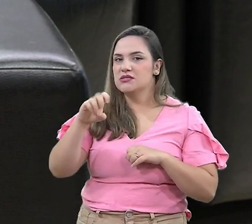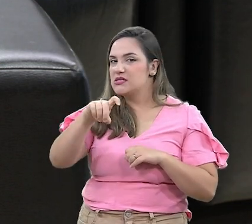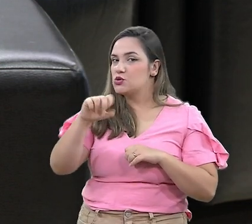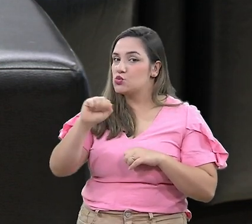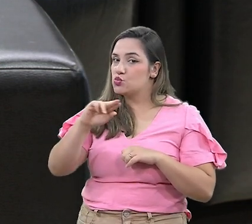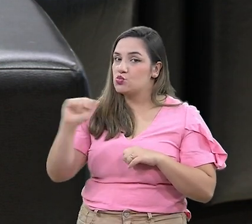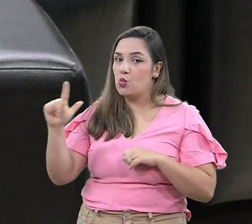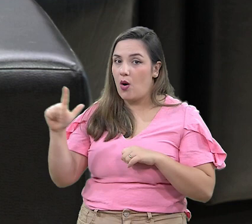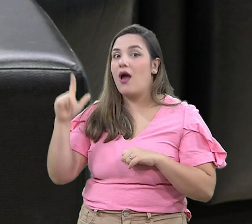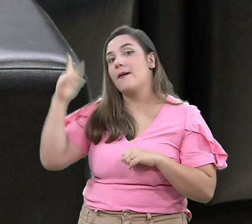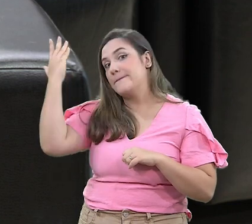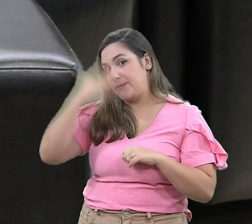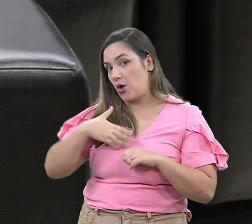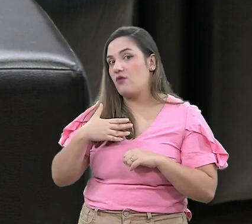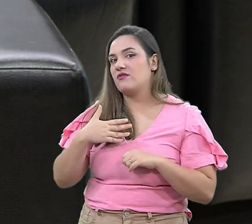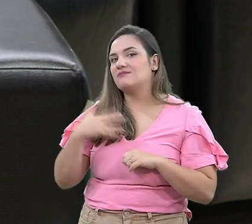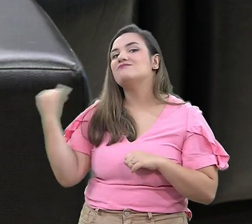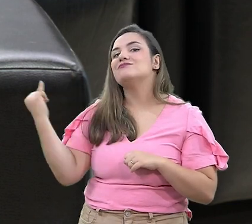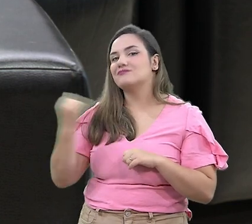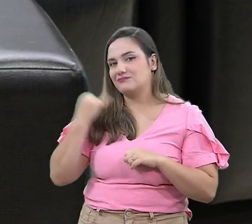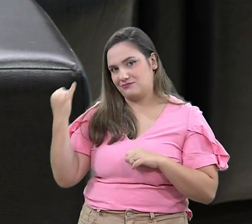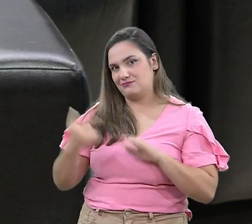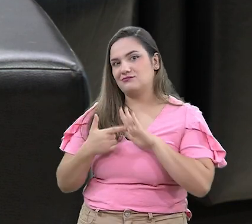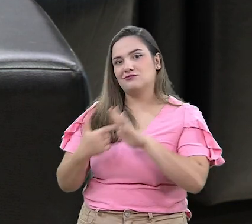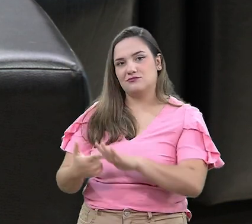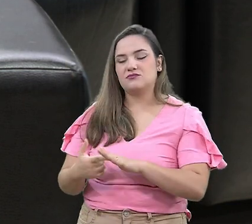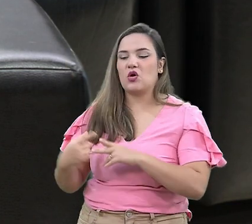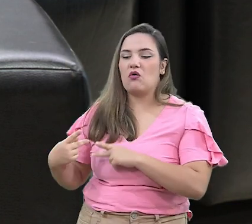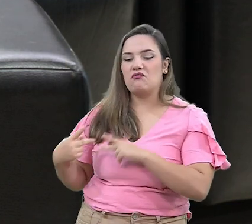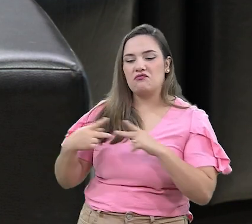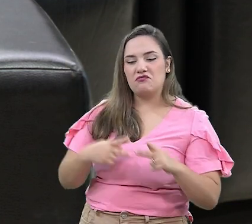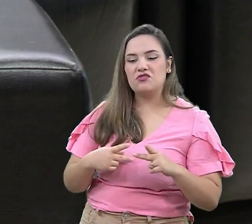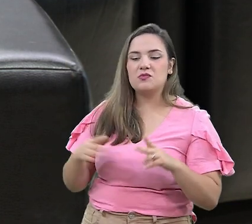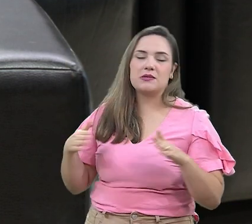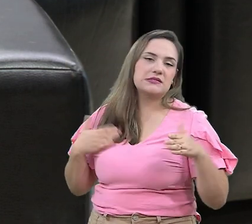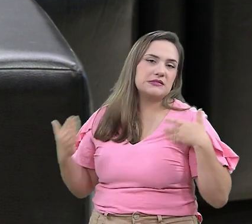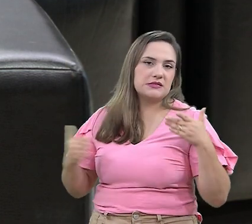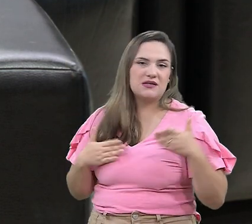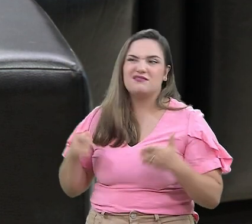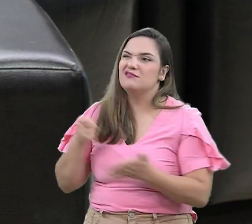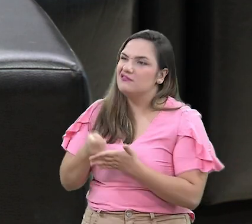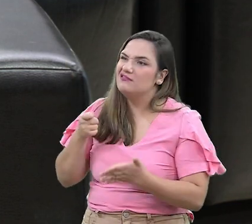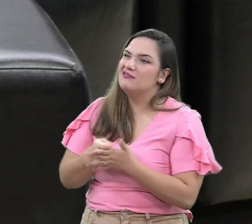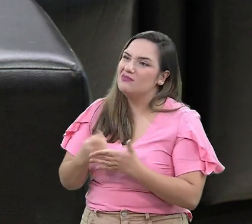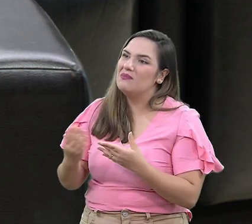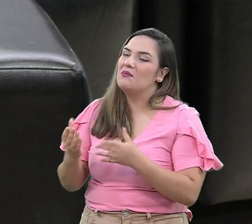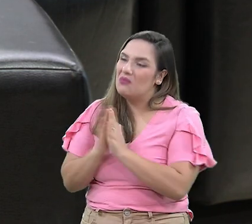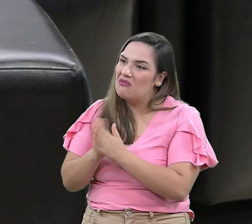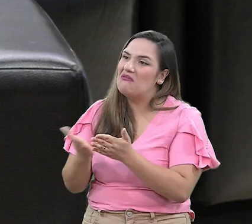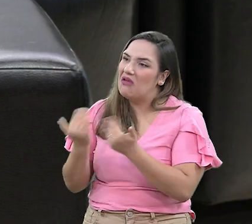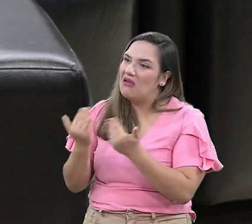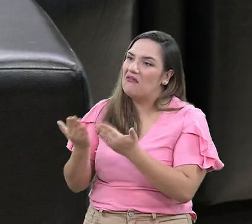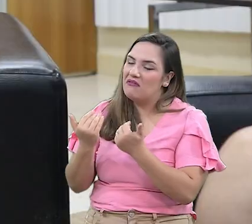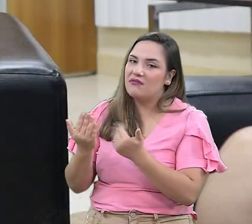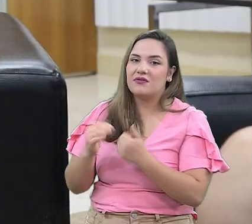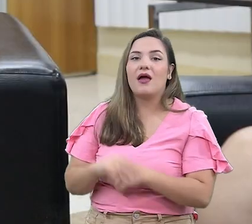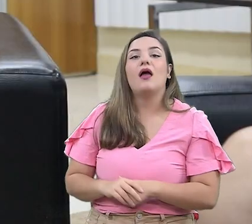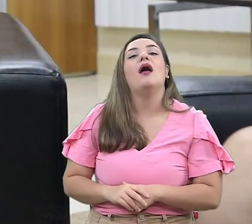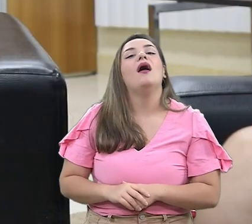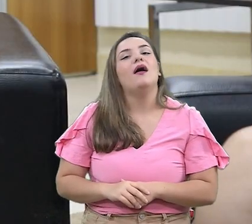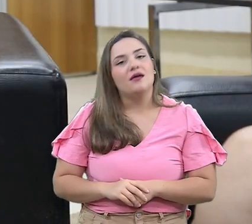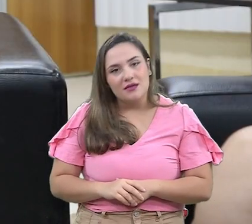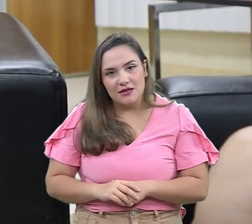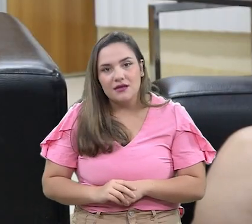prova bem importante, né? Convite para sair, a insistência, a negativa. Não, mas porque o WhatsApp